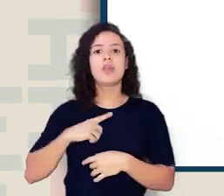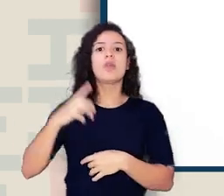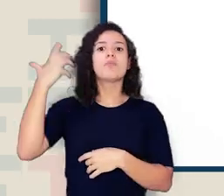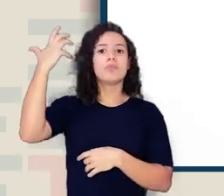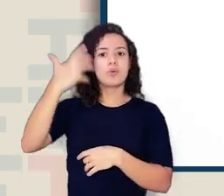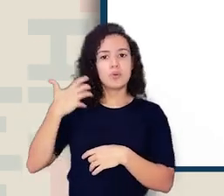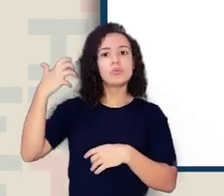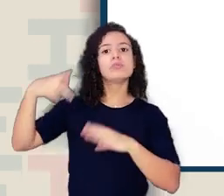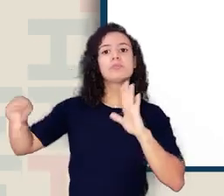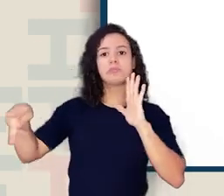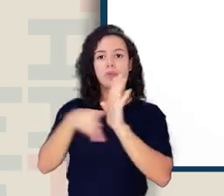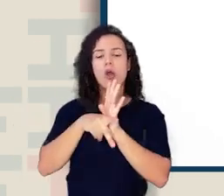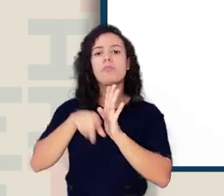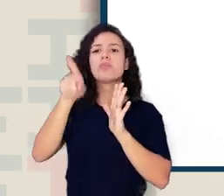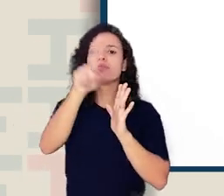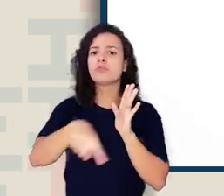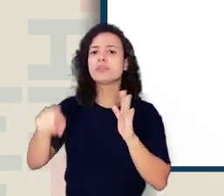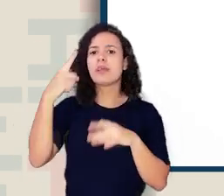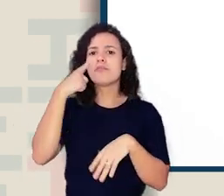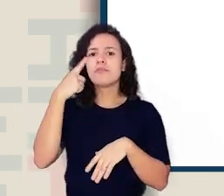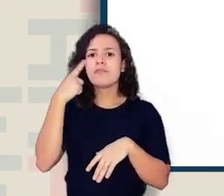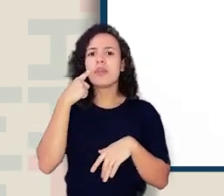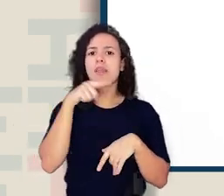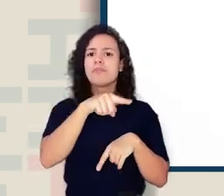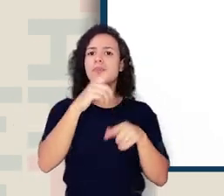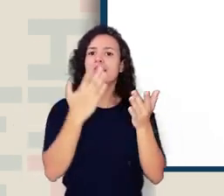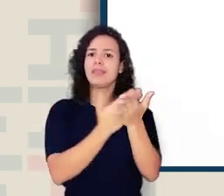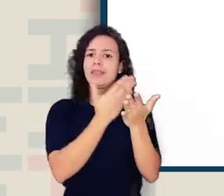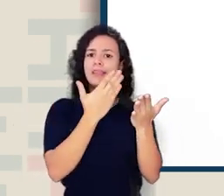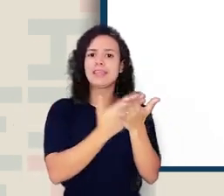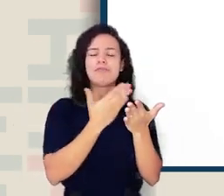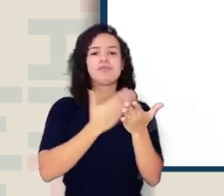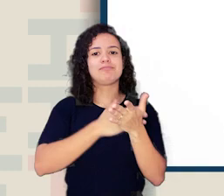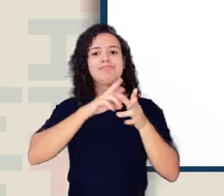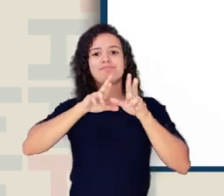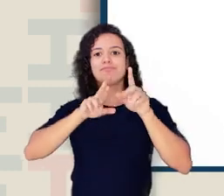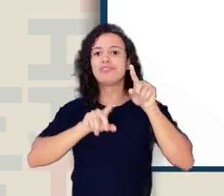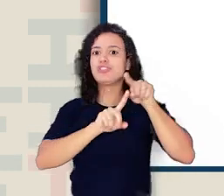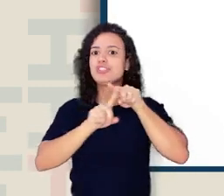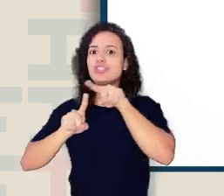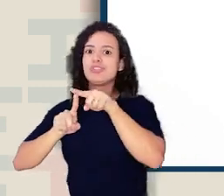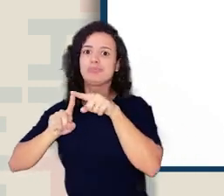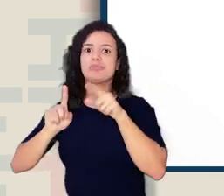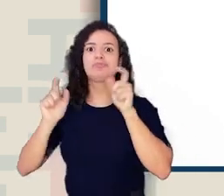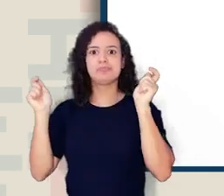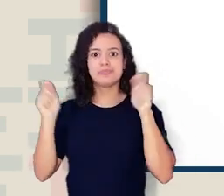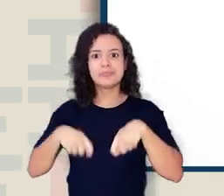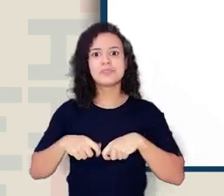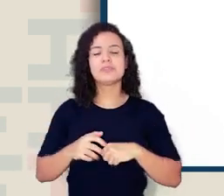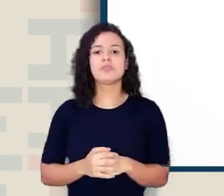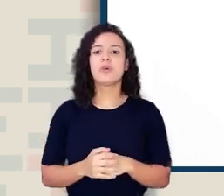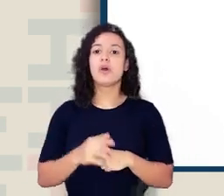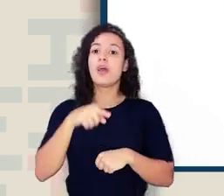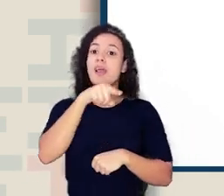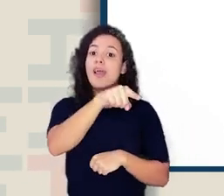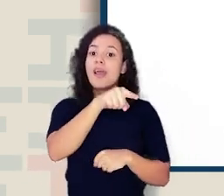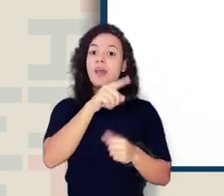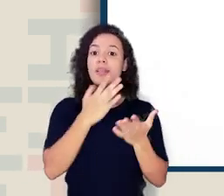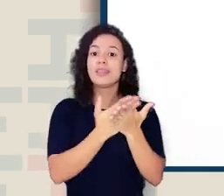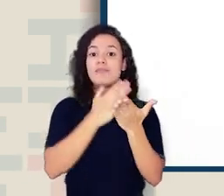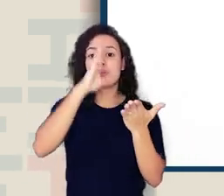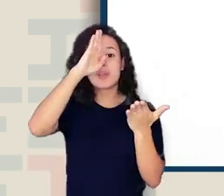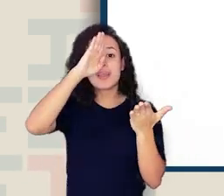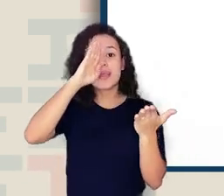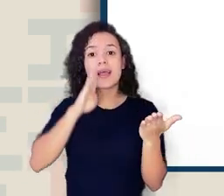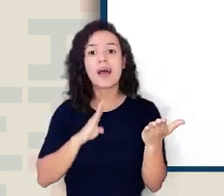essa musicalidade e vocês podem estar acompanhando todo esse material dessas diversas formas. O material está disponível,